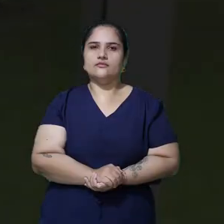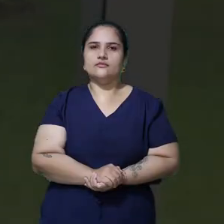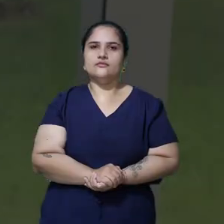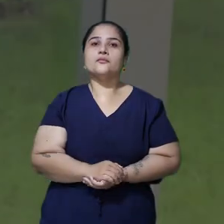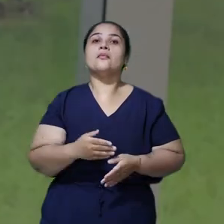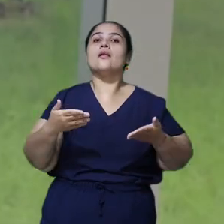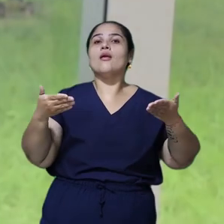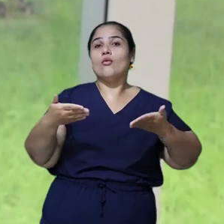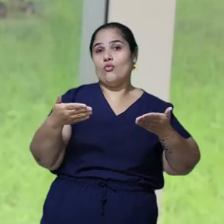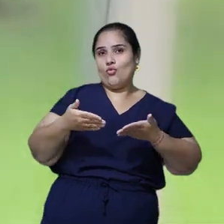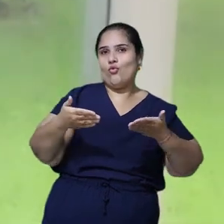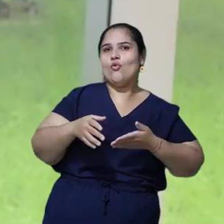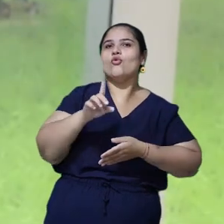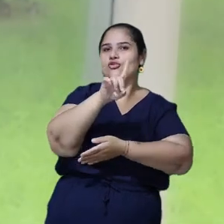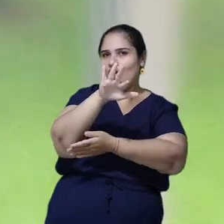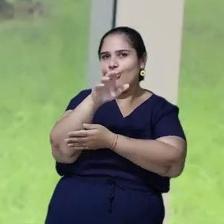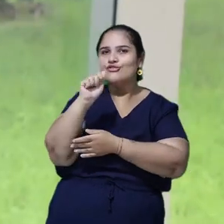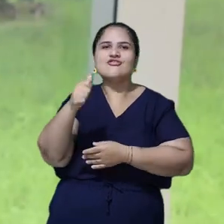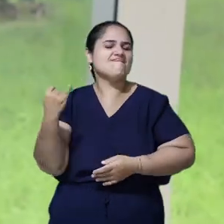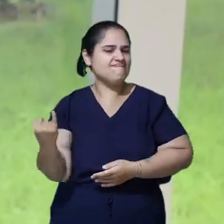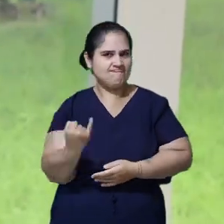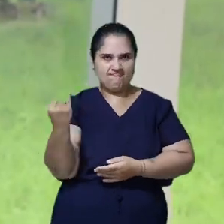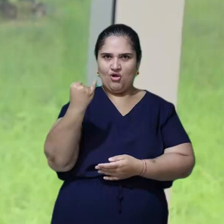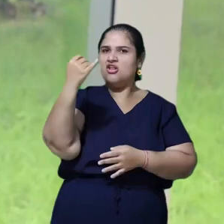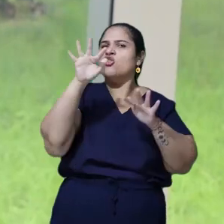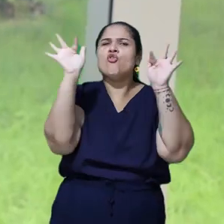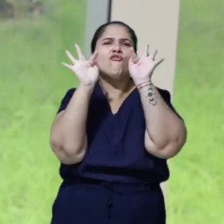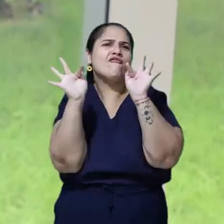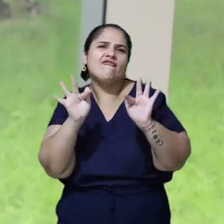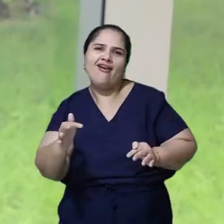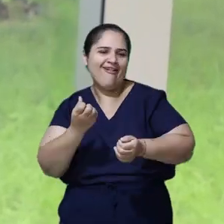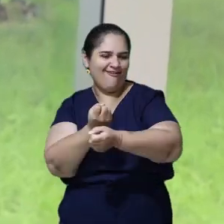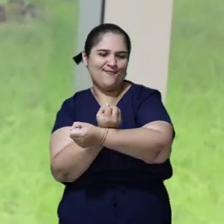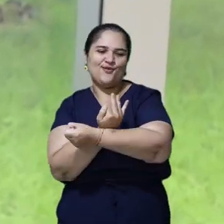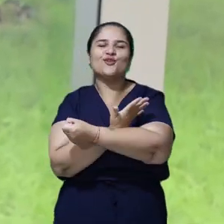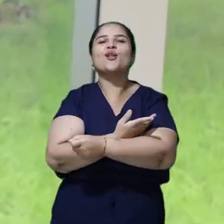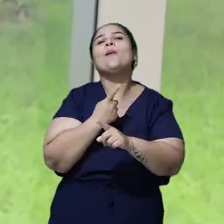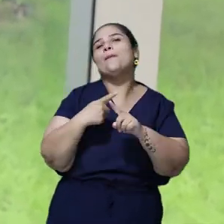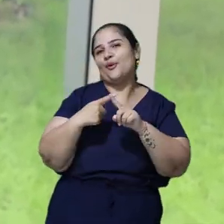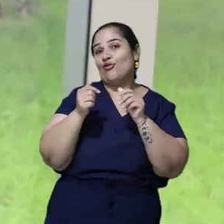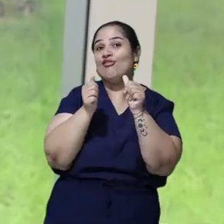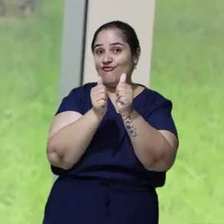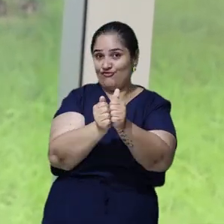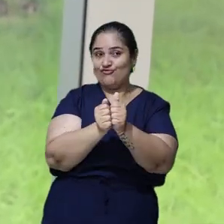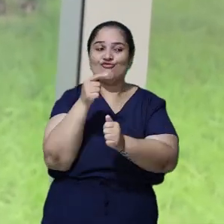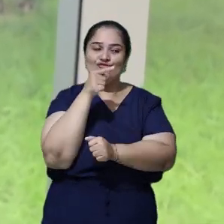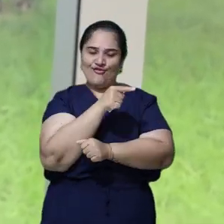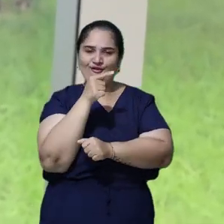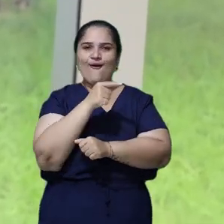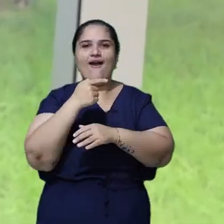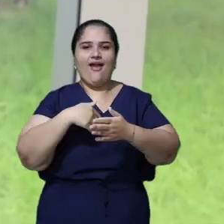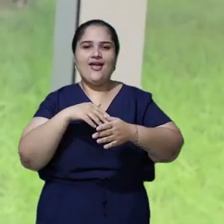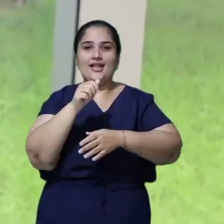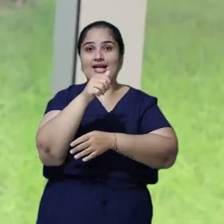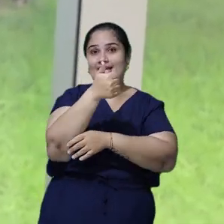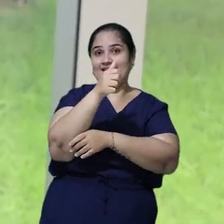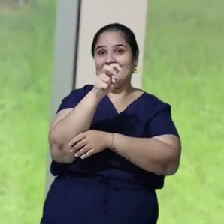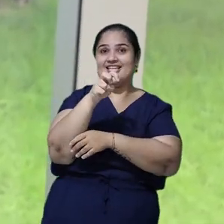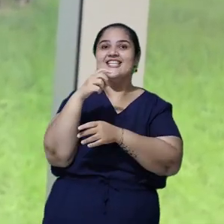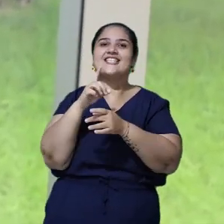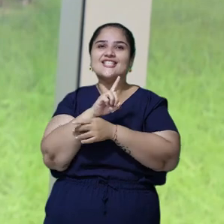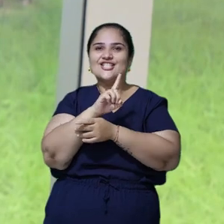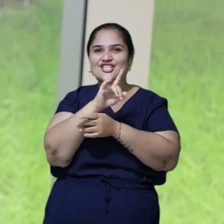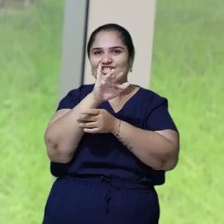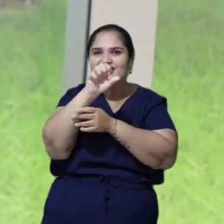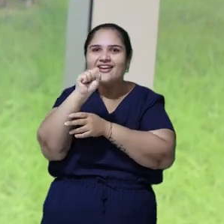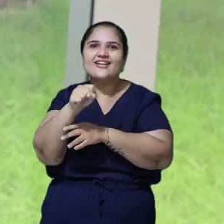Hoje é um dia muito importante, estou muito feliz e emocionada, porque eu estive com ela nesse período, né, de 15 dias, e eu sei o quanto é importante para